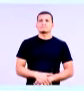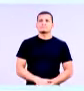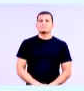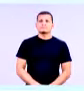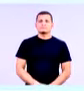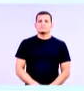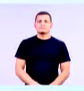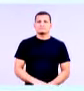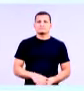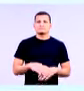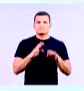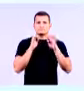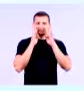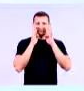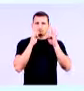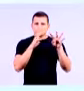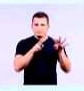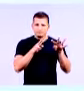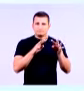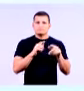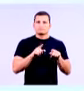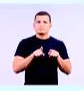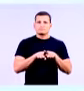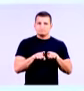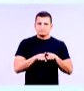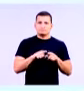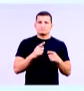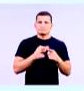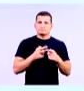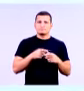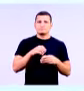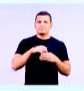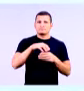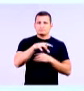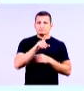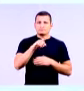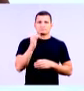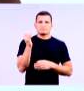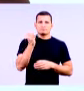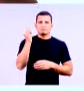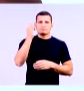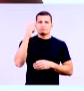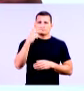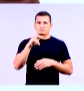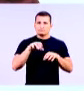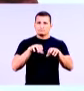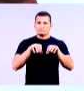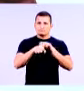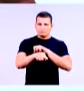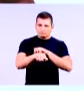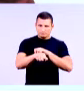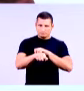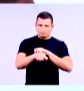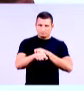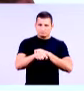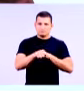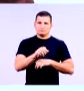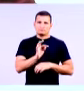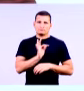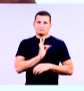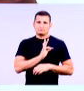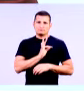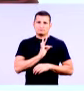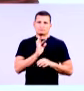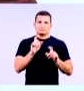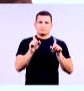prestem bastante atenção, porque esse conteúdo vai ser de grande importância para a sua formação como um técnico em